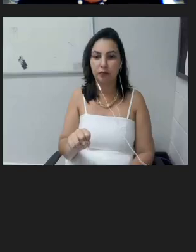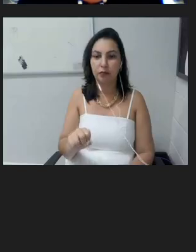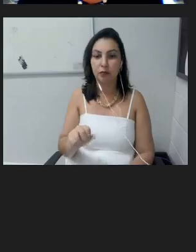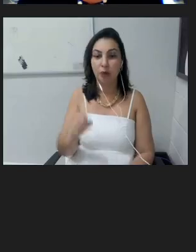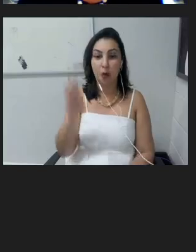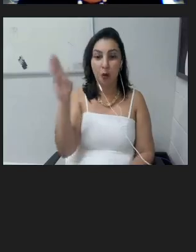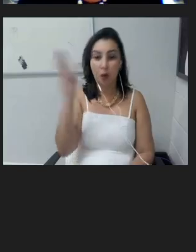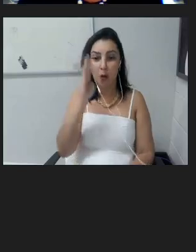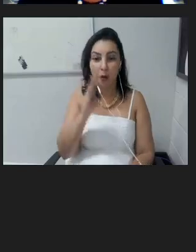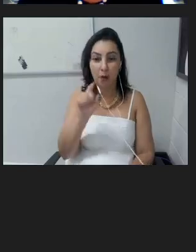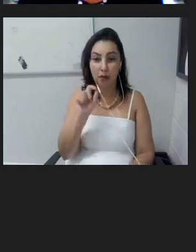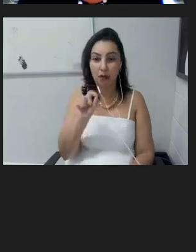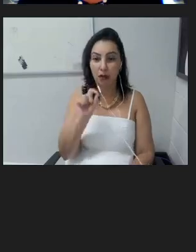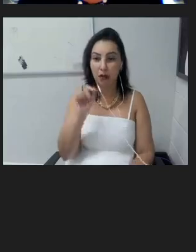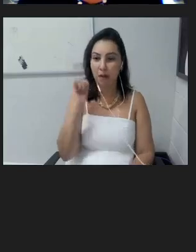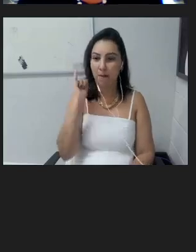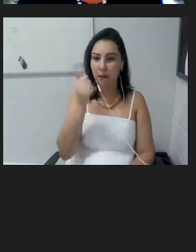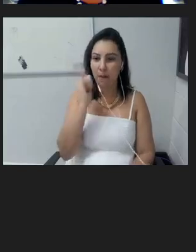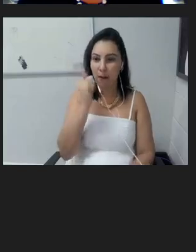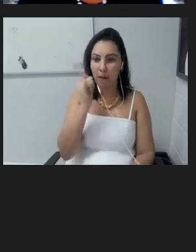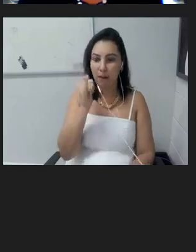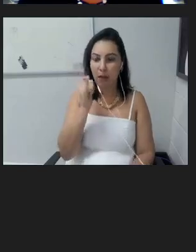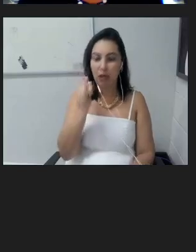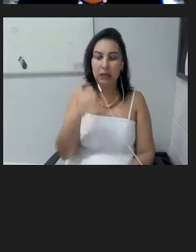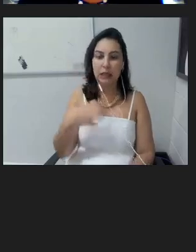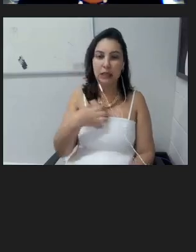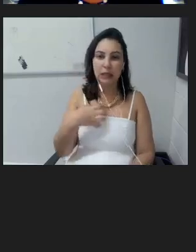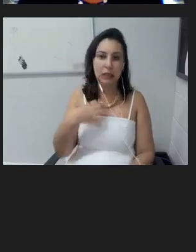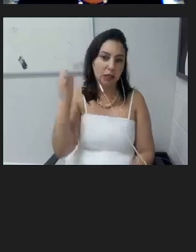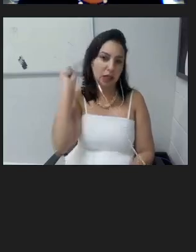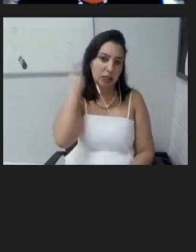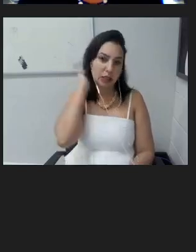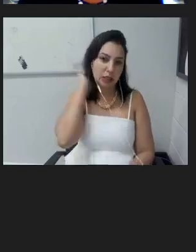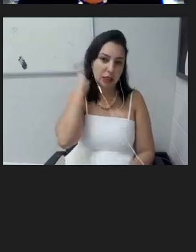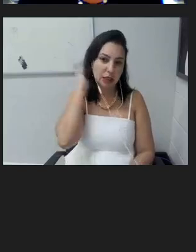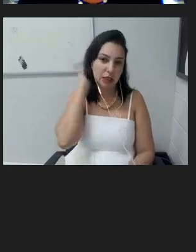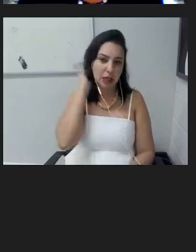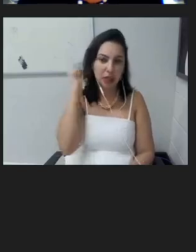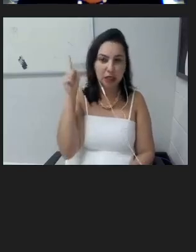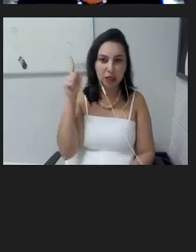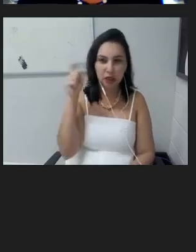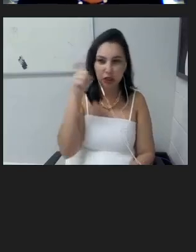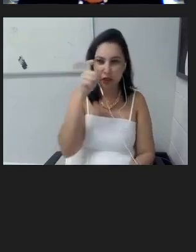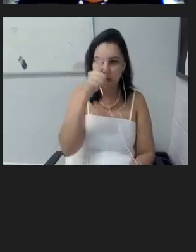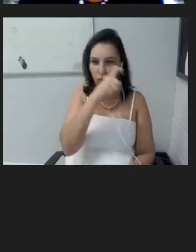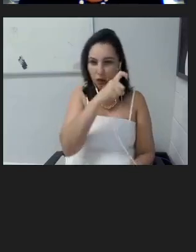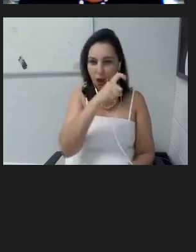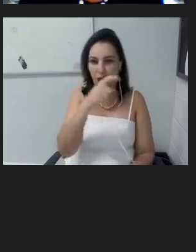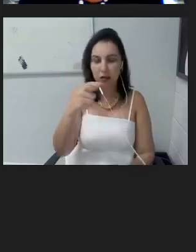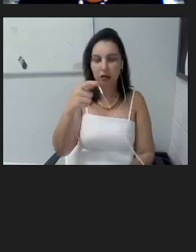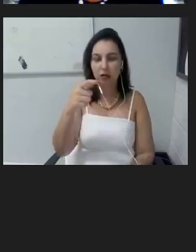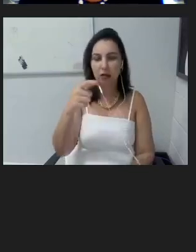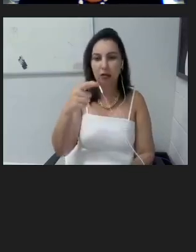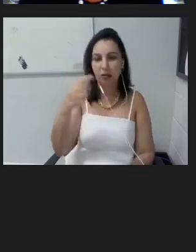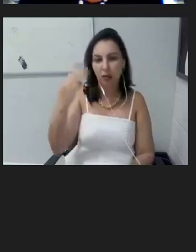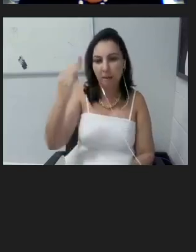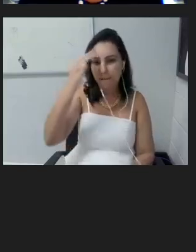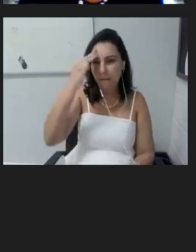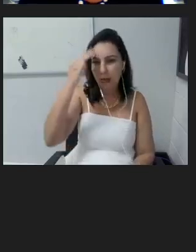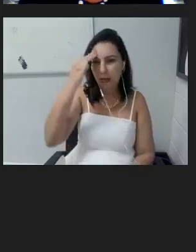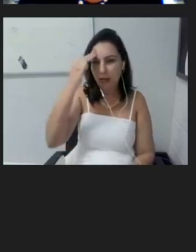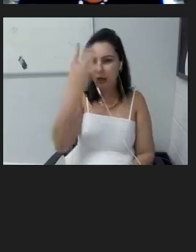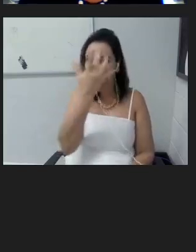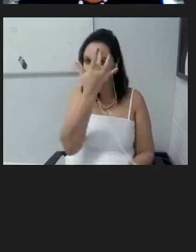mais relatam sentir estresse e dificuldade com a parte mental de sua saúde, em torno